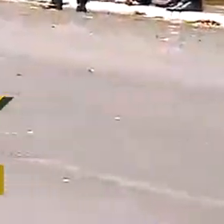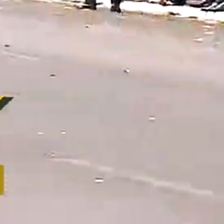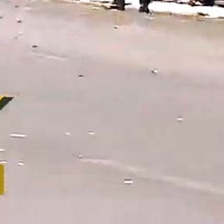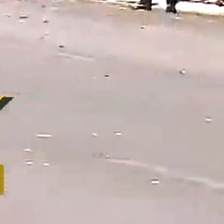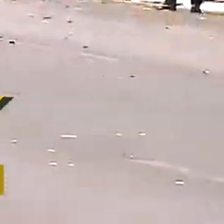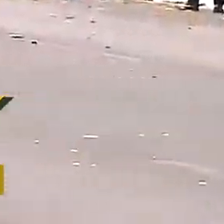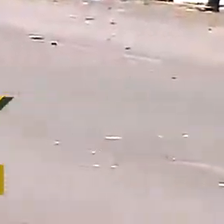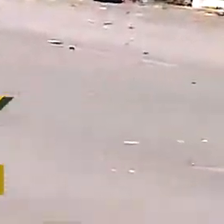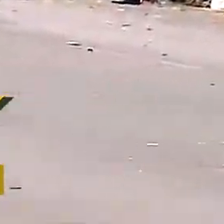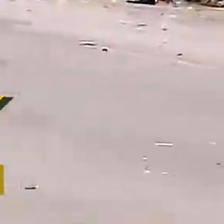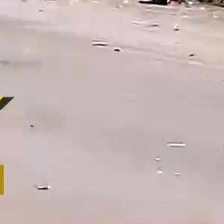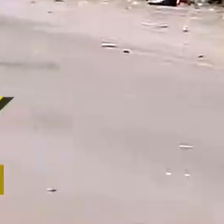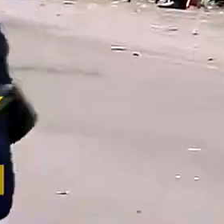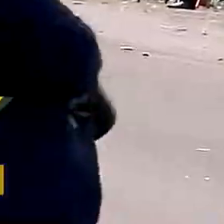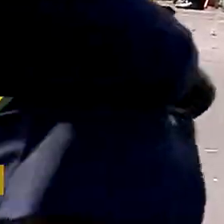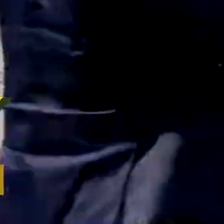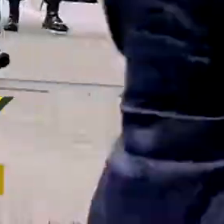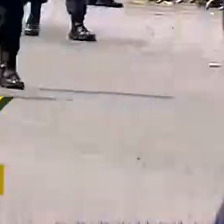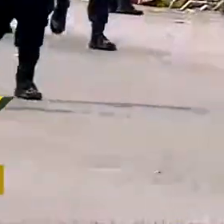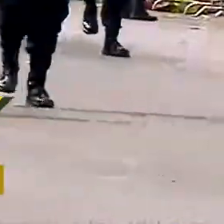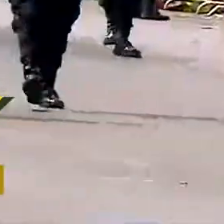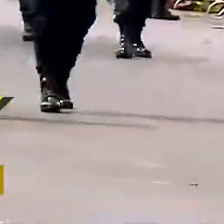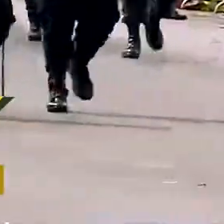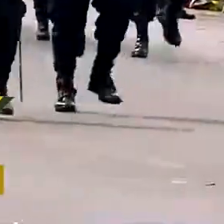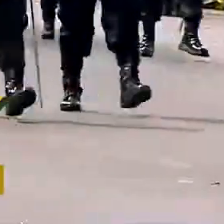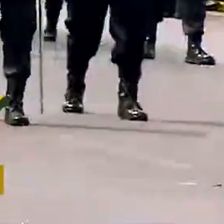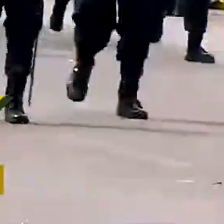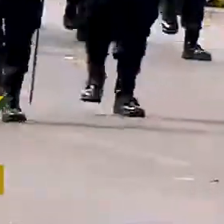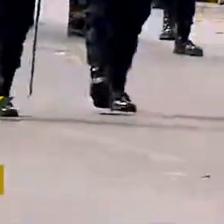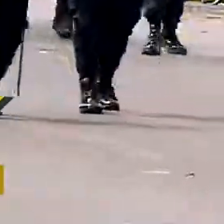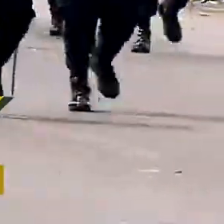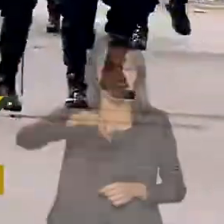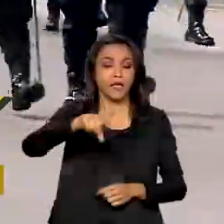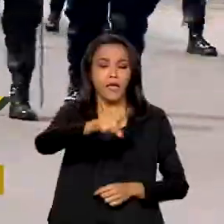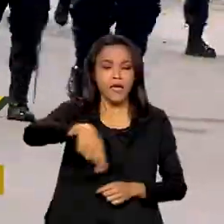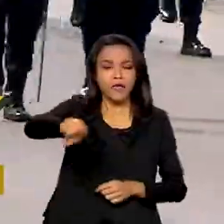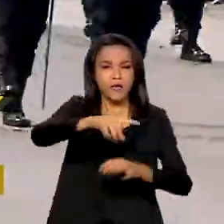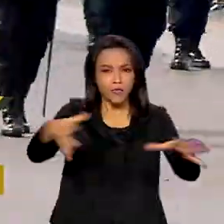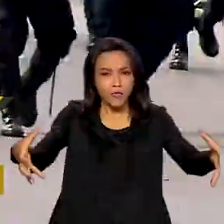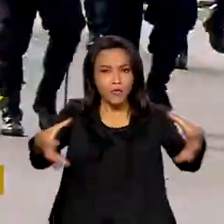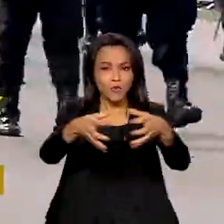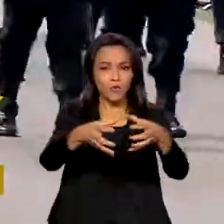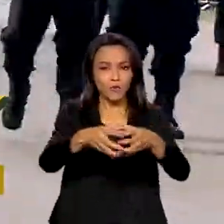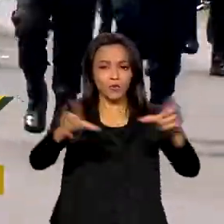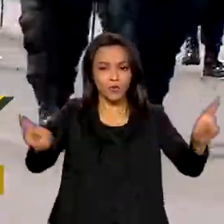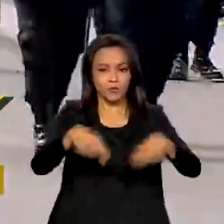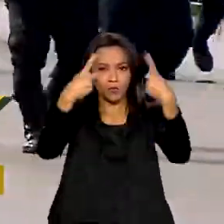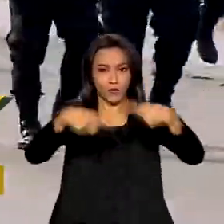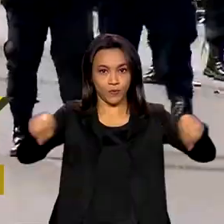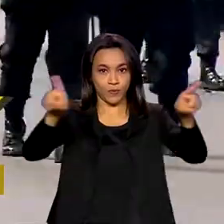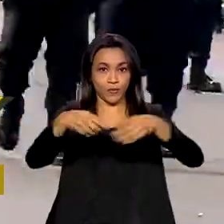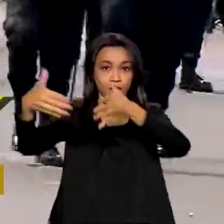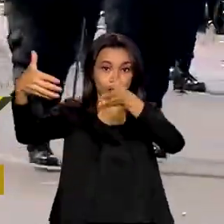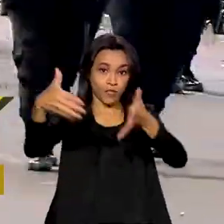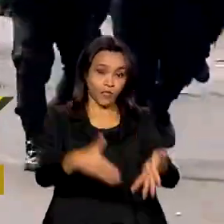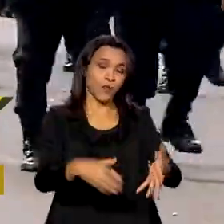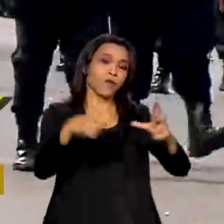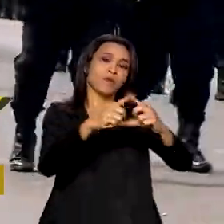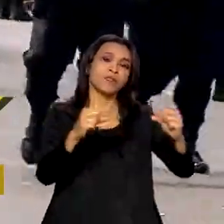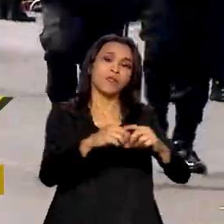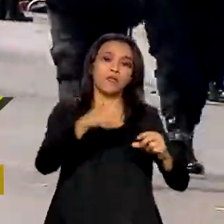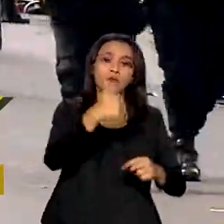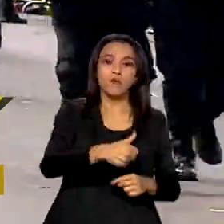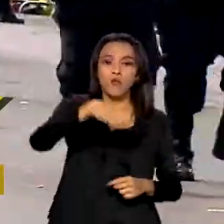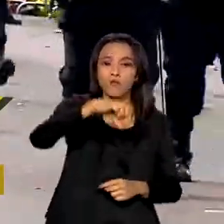Criada em janeiro de 1866, a Banda de Música da Polícia Militar chegou a Brasília em